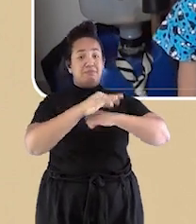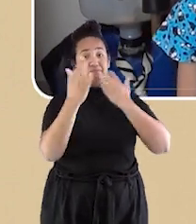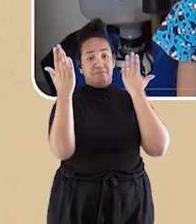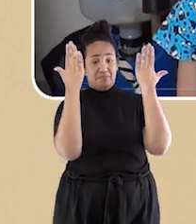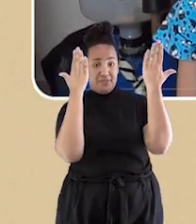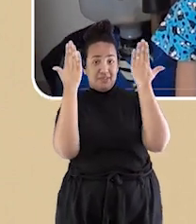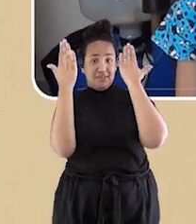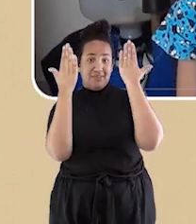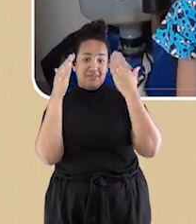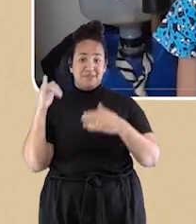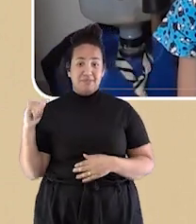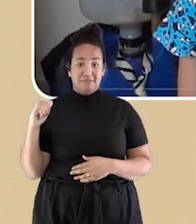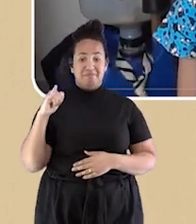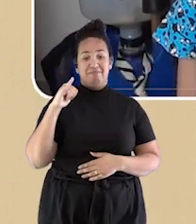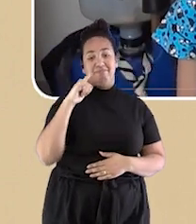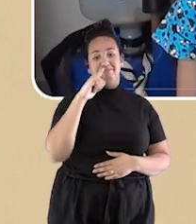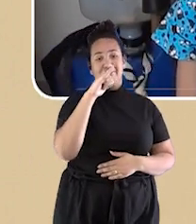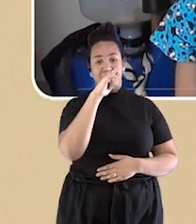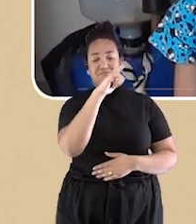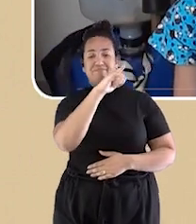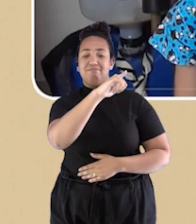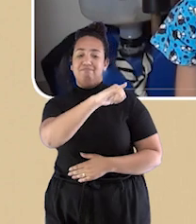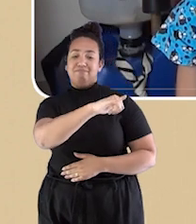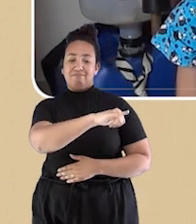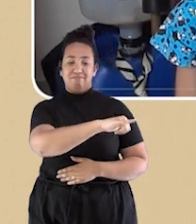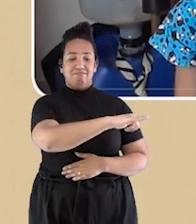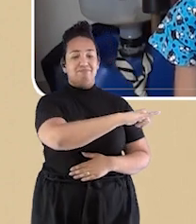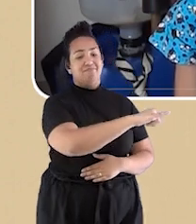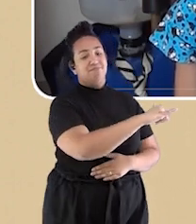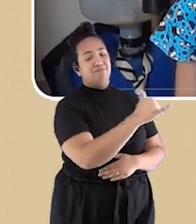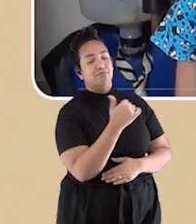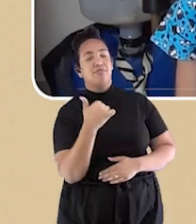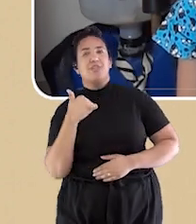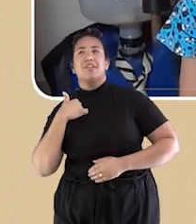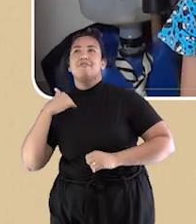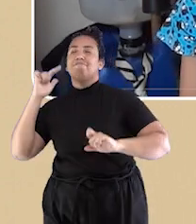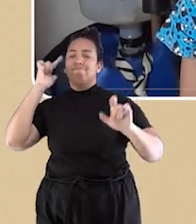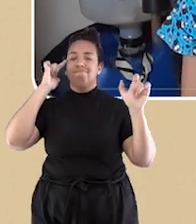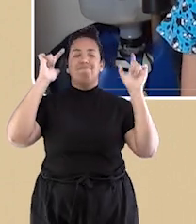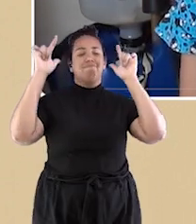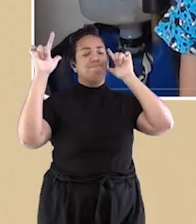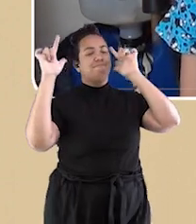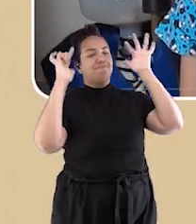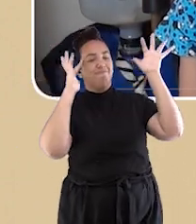psicólogo e piloto. Viajei por todo canto,